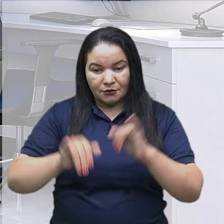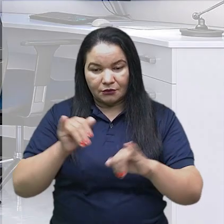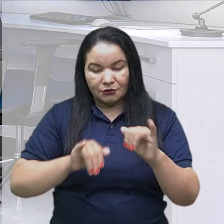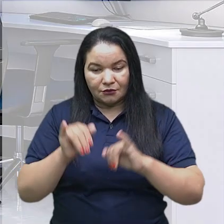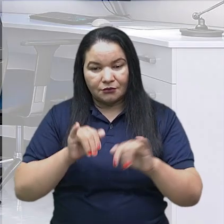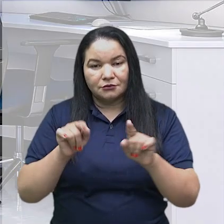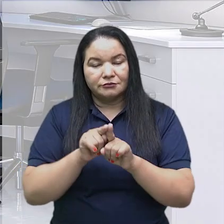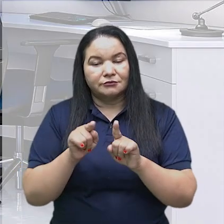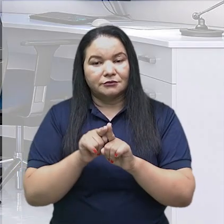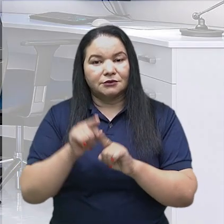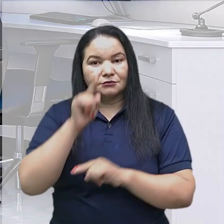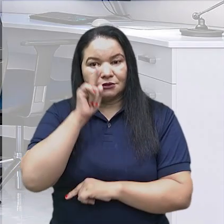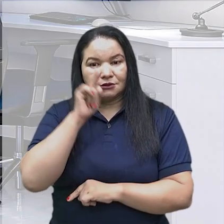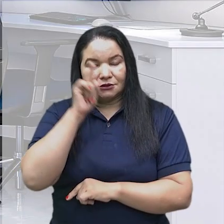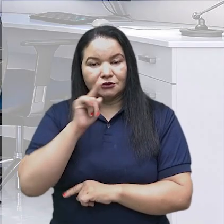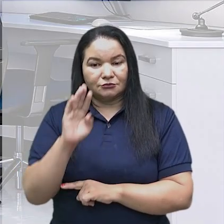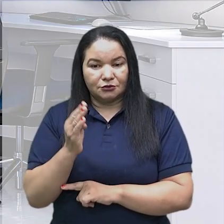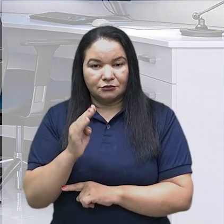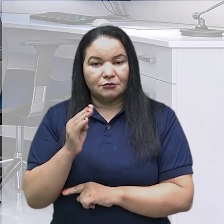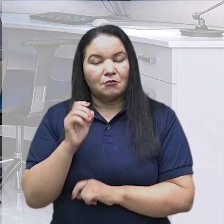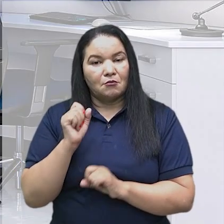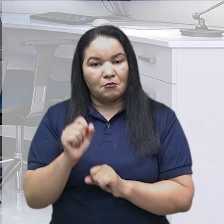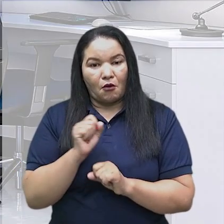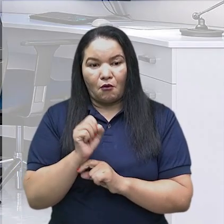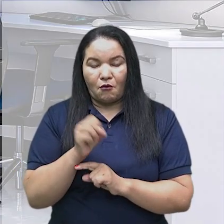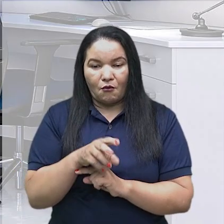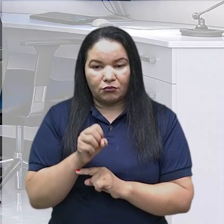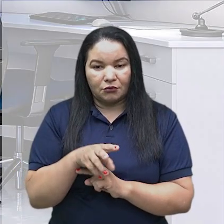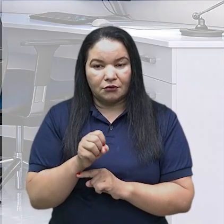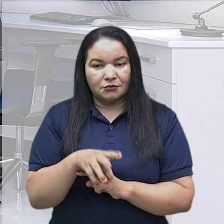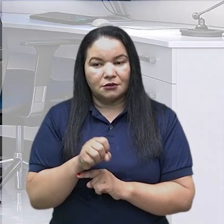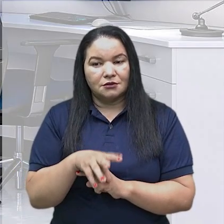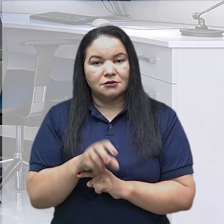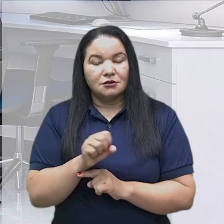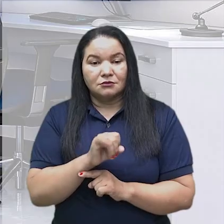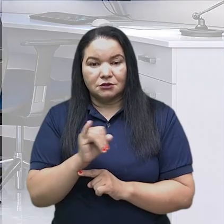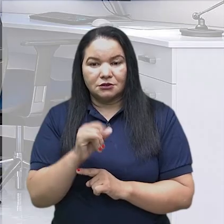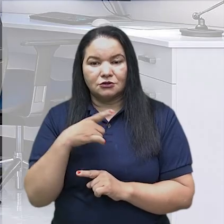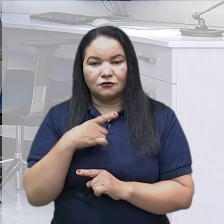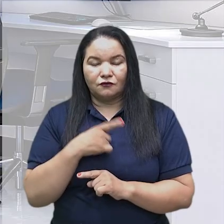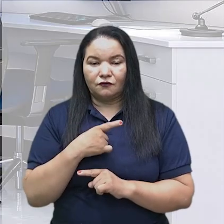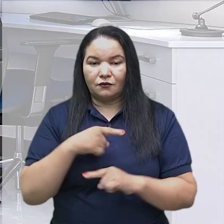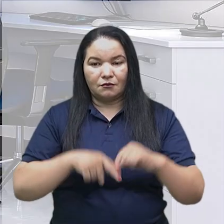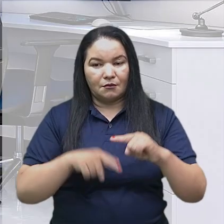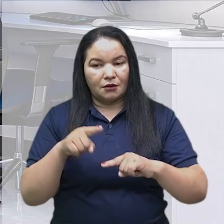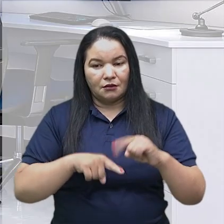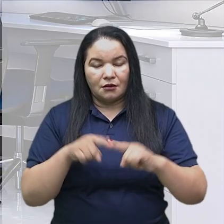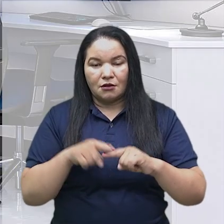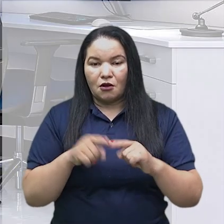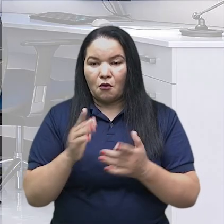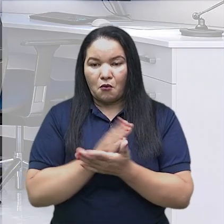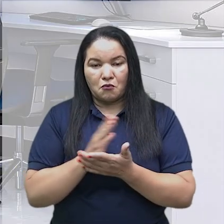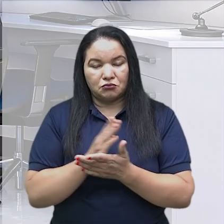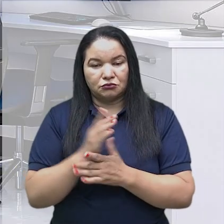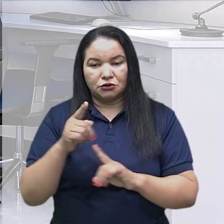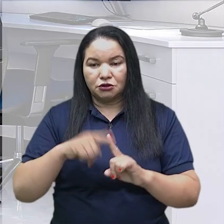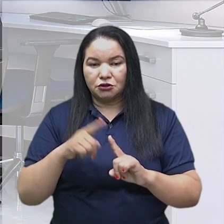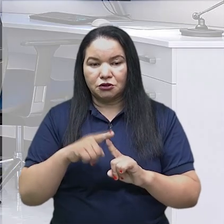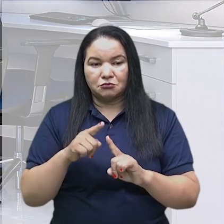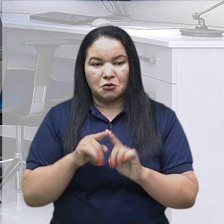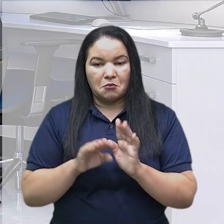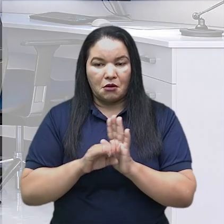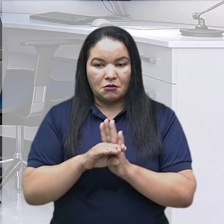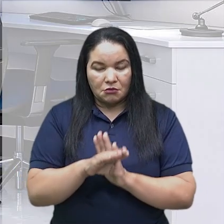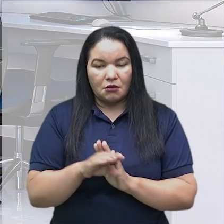que ali pode haver contaminação com, né, alguma... bactéria, né? Algum risco